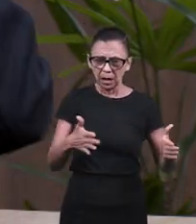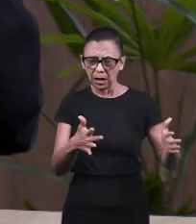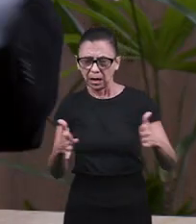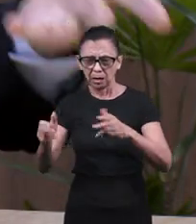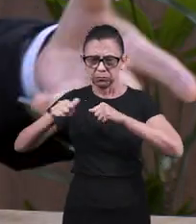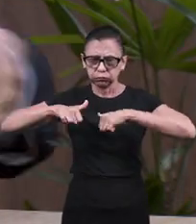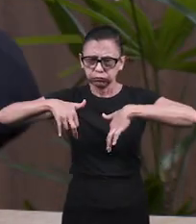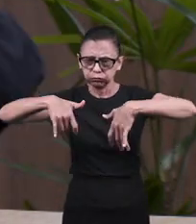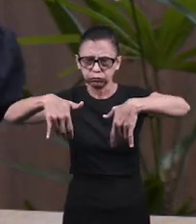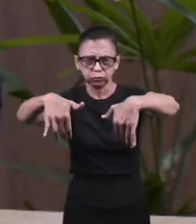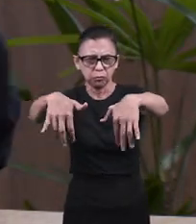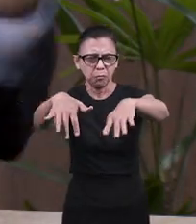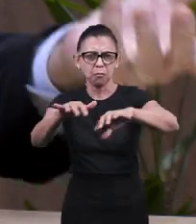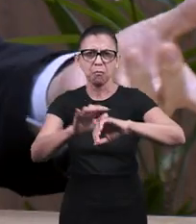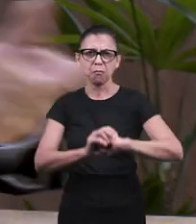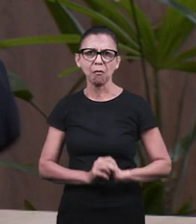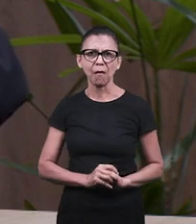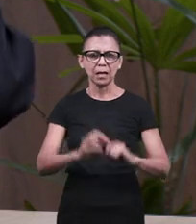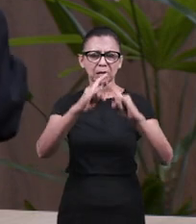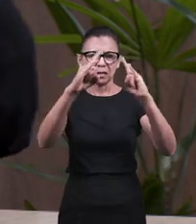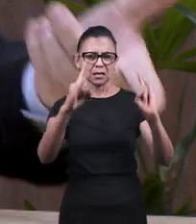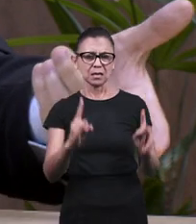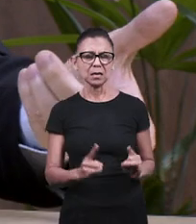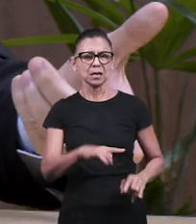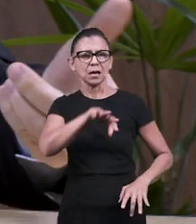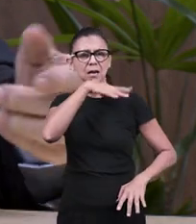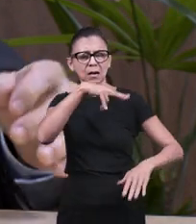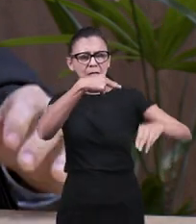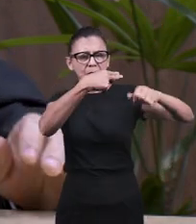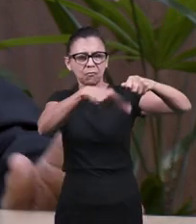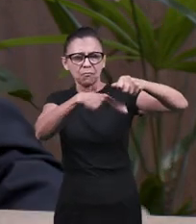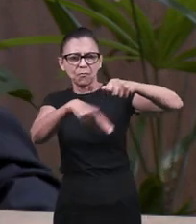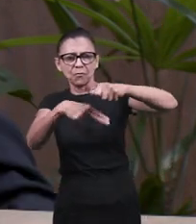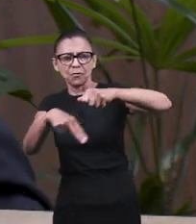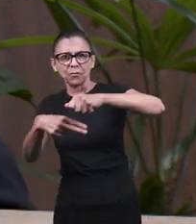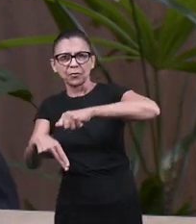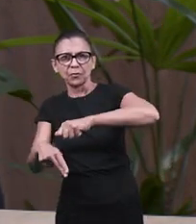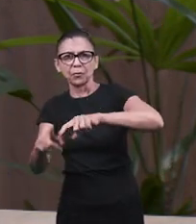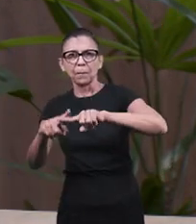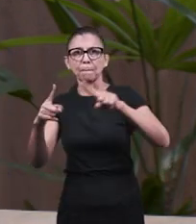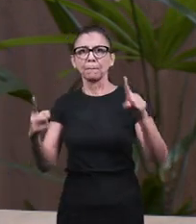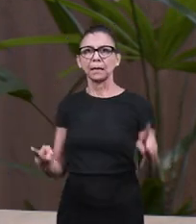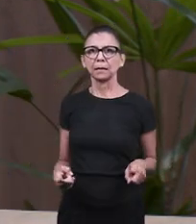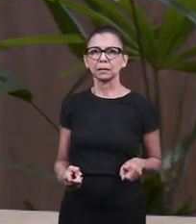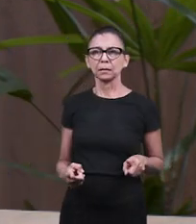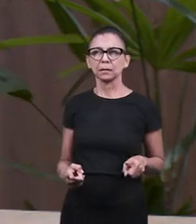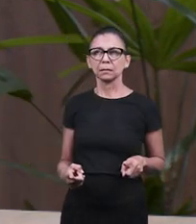Sinai, entravam no templo, ofereciam sacrifício, guardavam o sábado e não entraram.